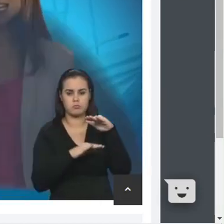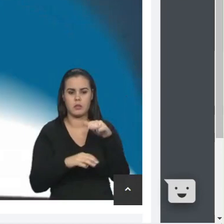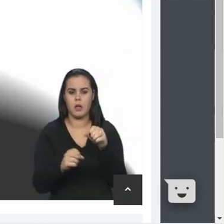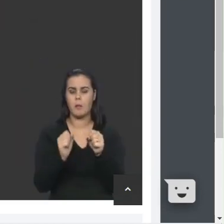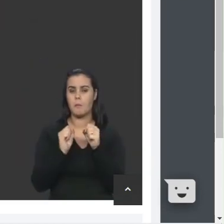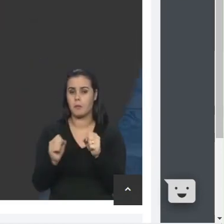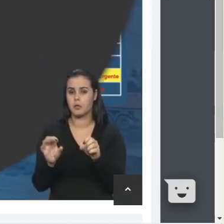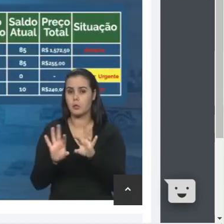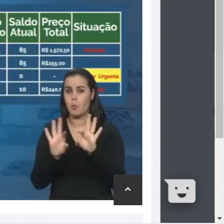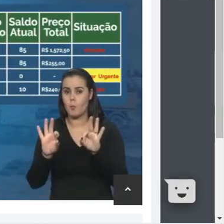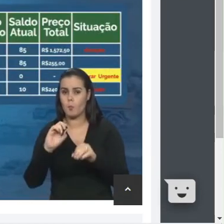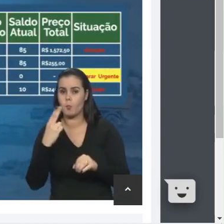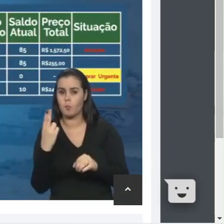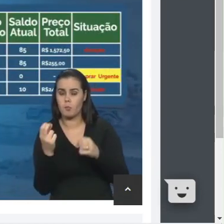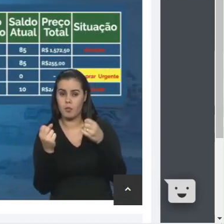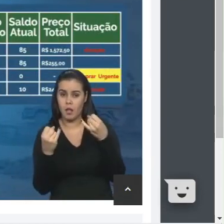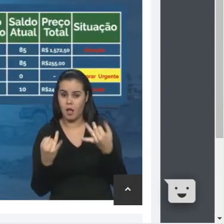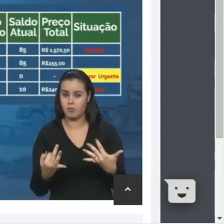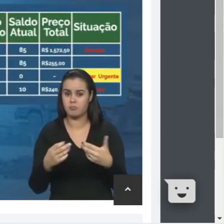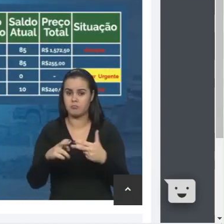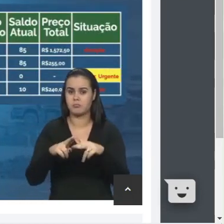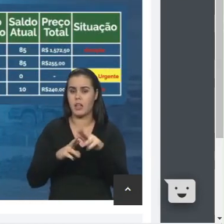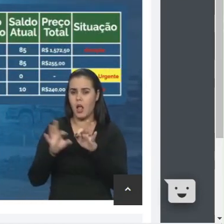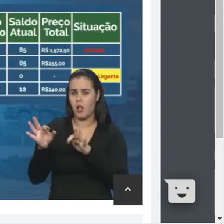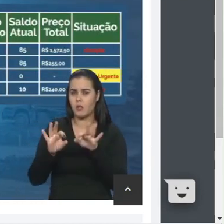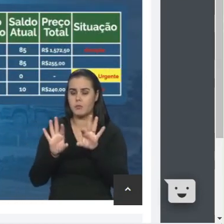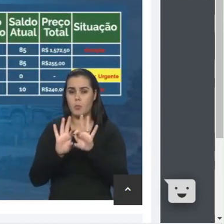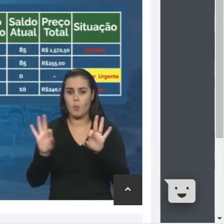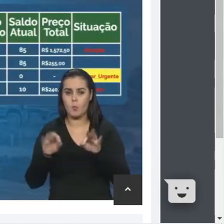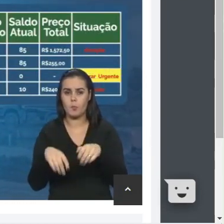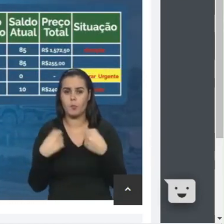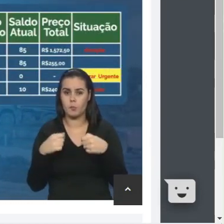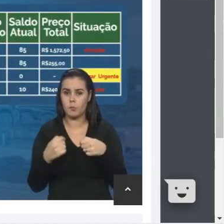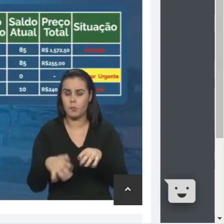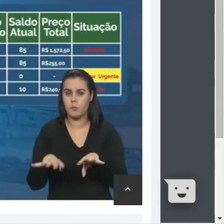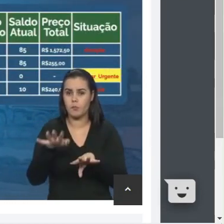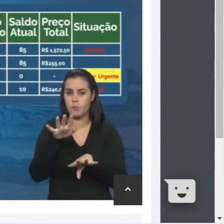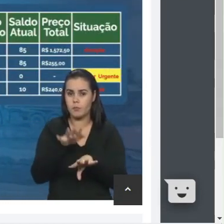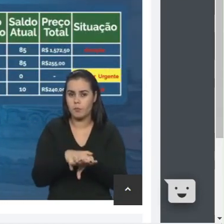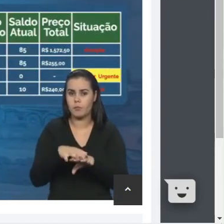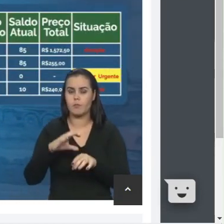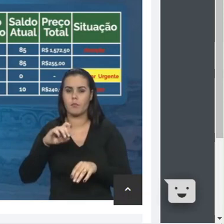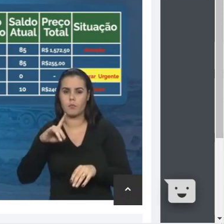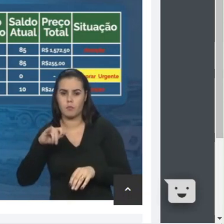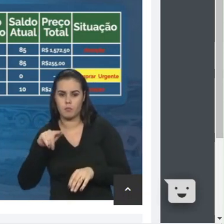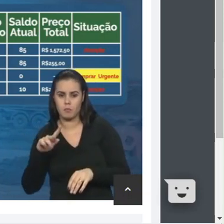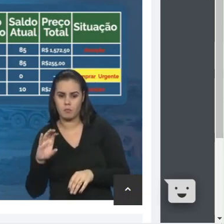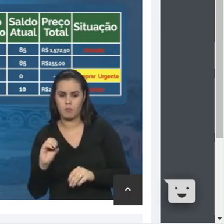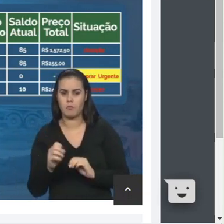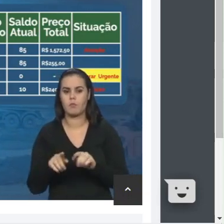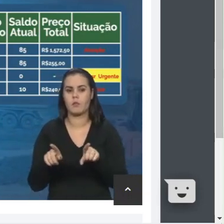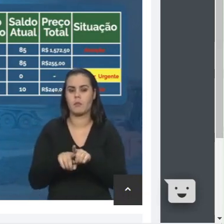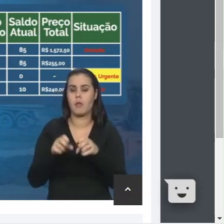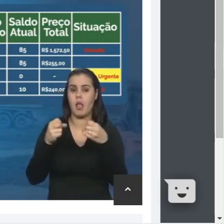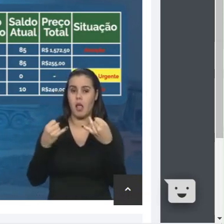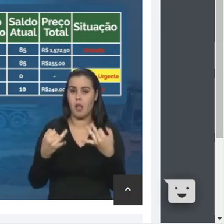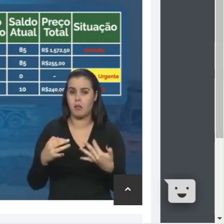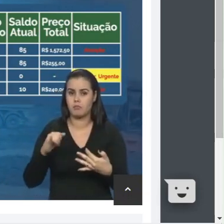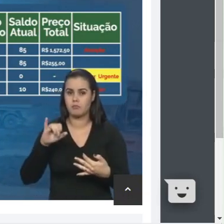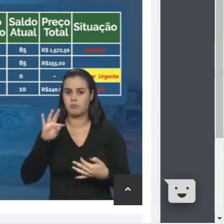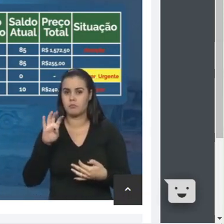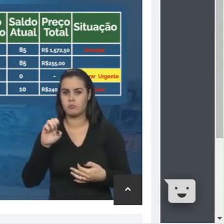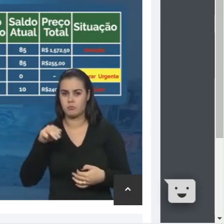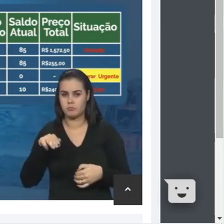modelo detalhado. No controle simplificado, deve conter o código de identificação, a descrição do item,